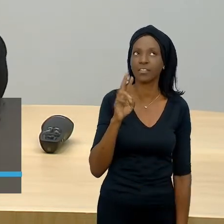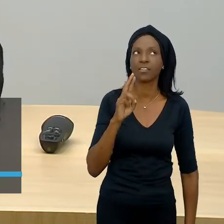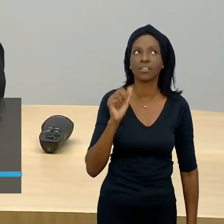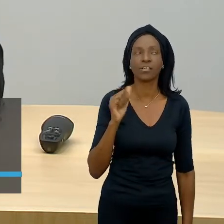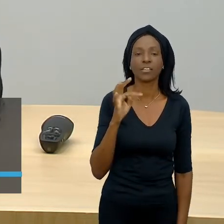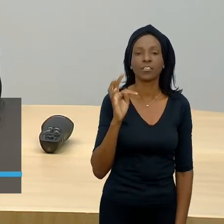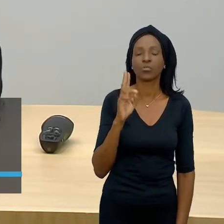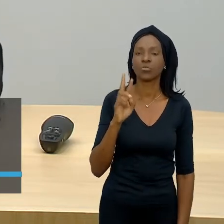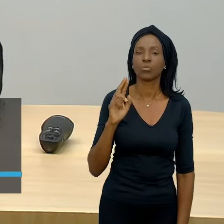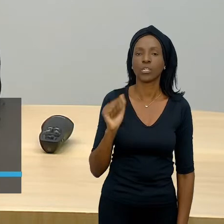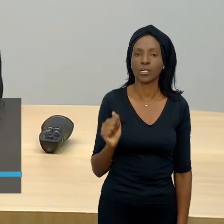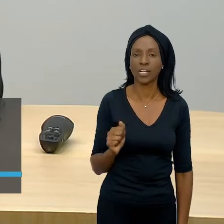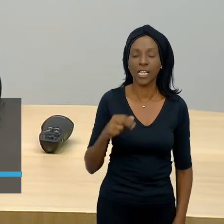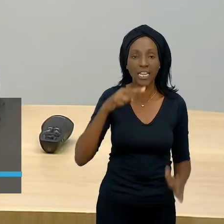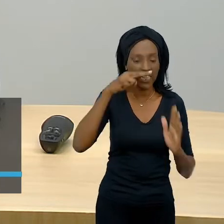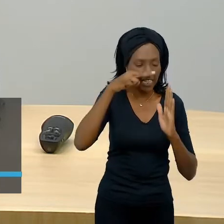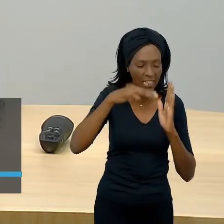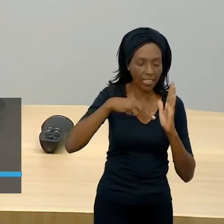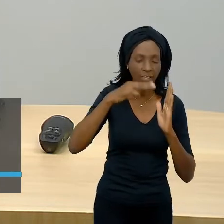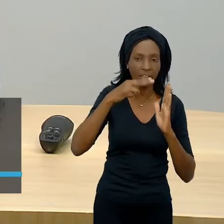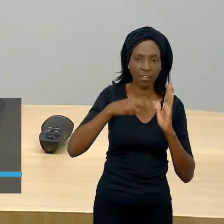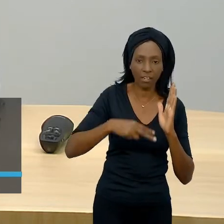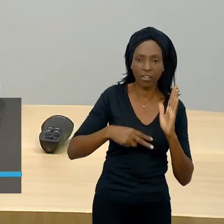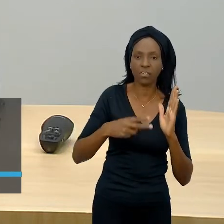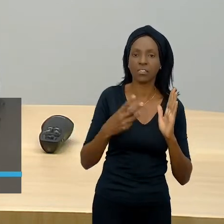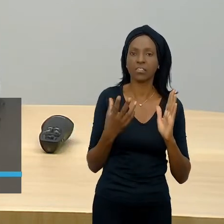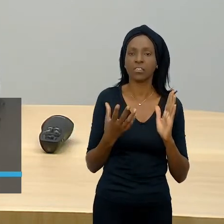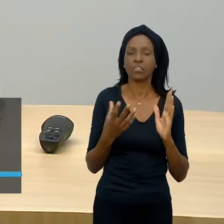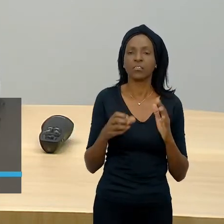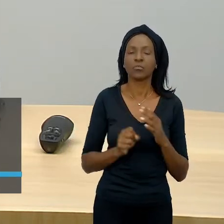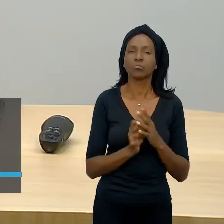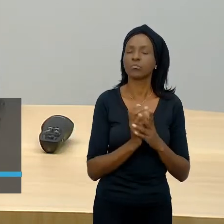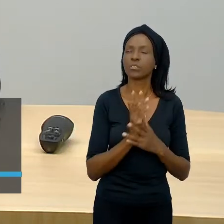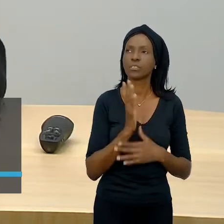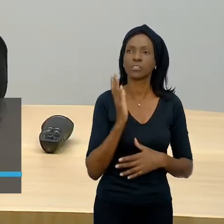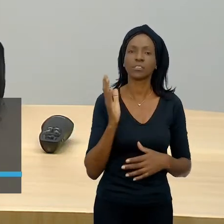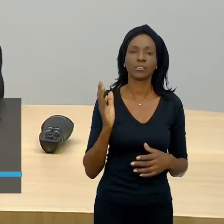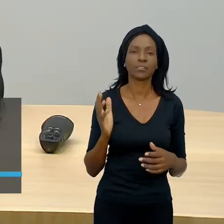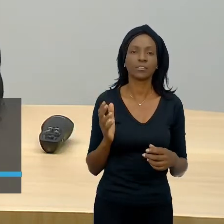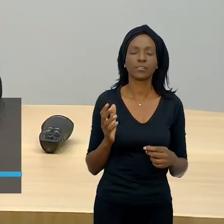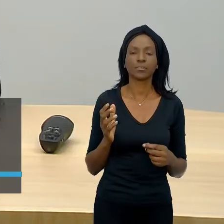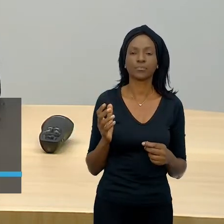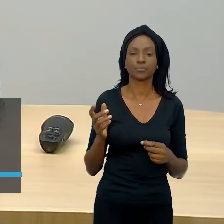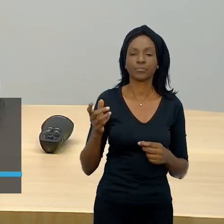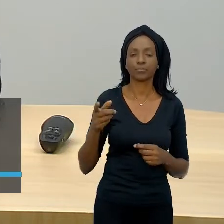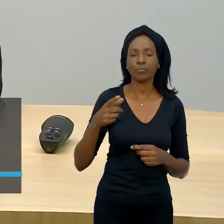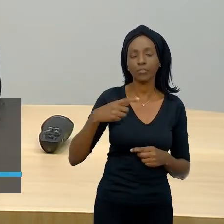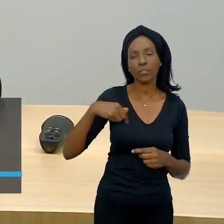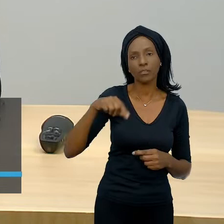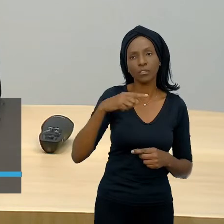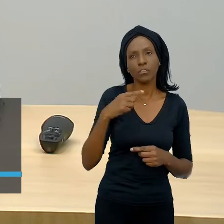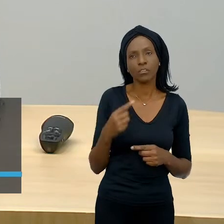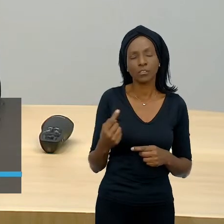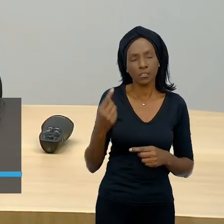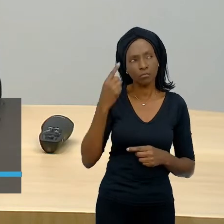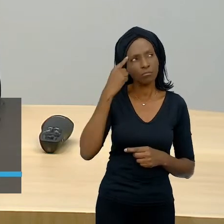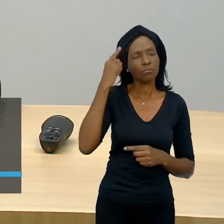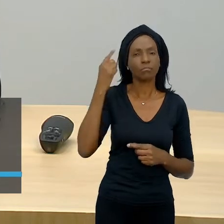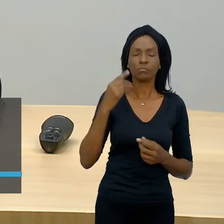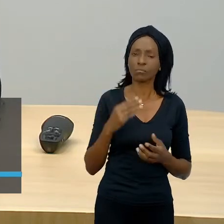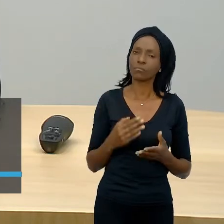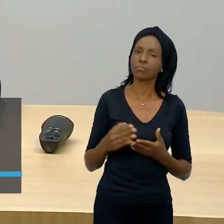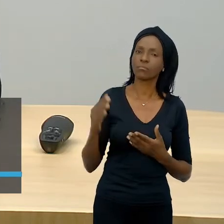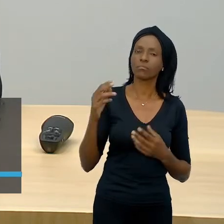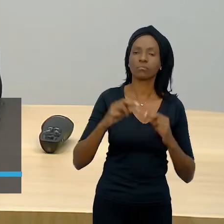O ler, né? A literatura muitas vezes nos leva a pensar sobre